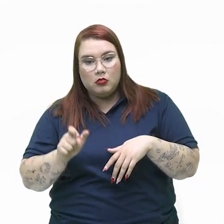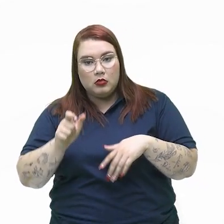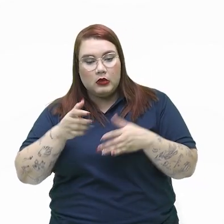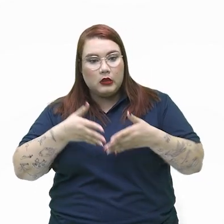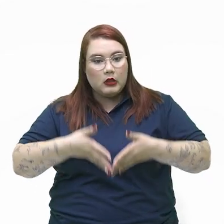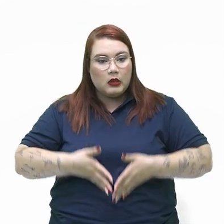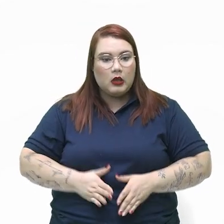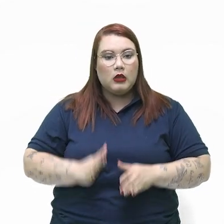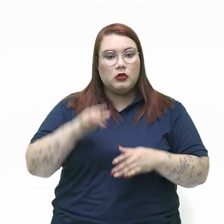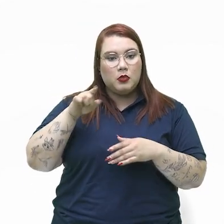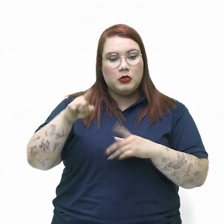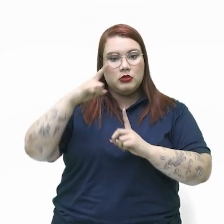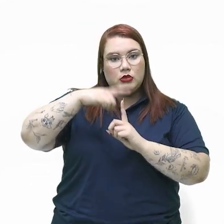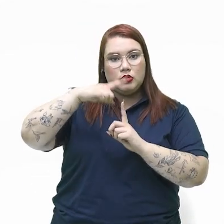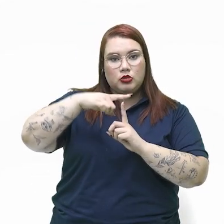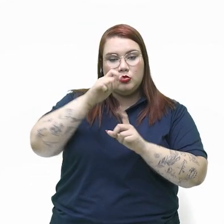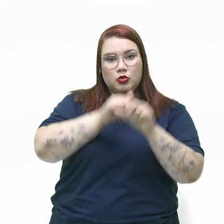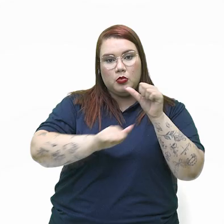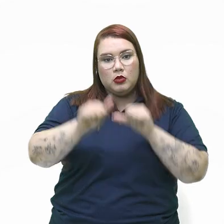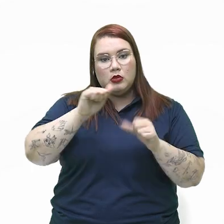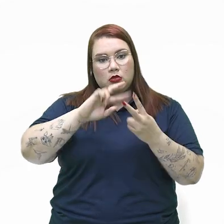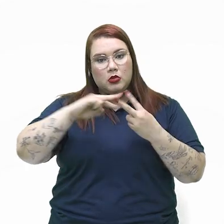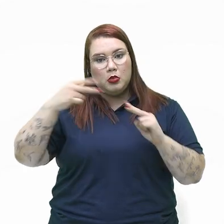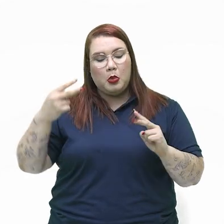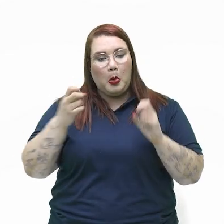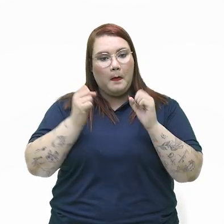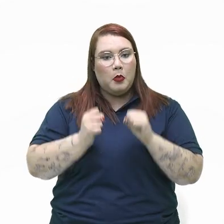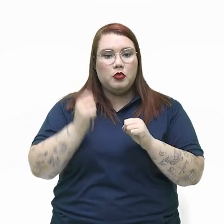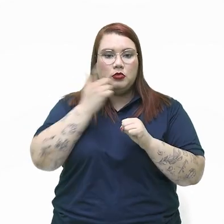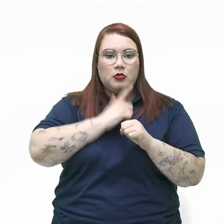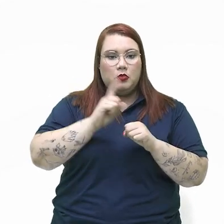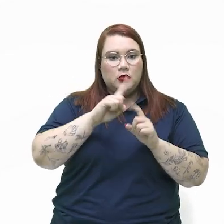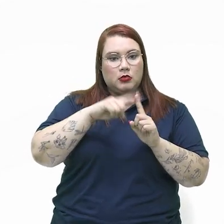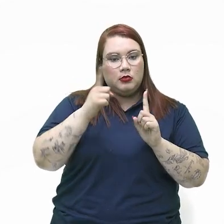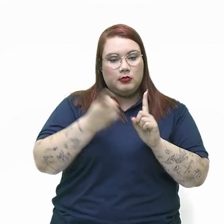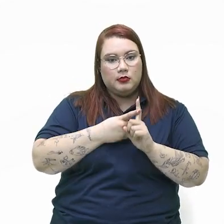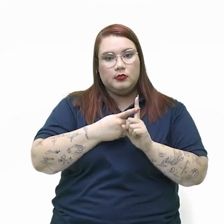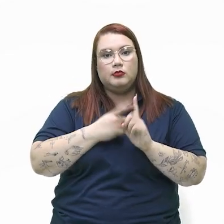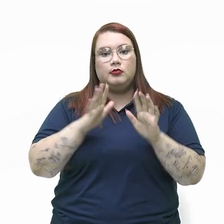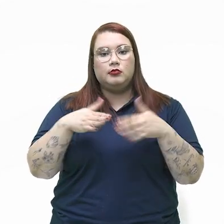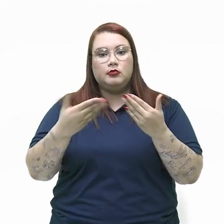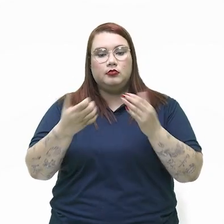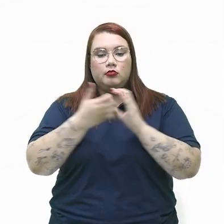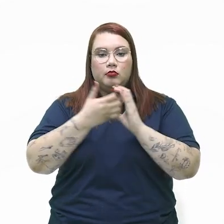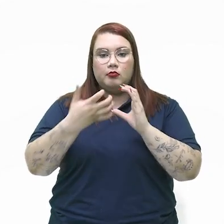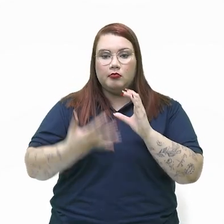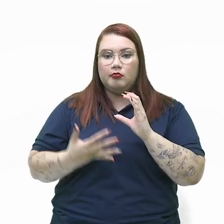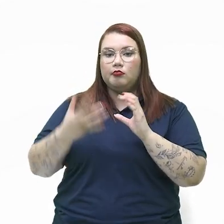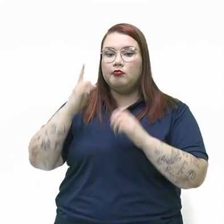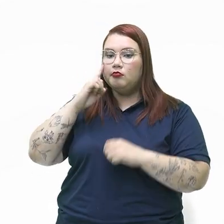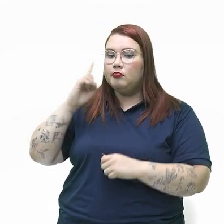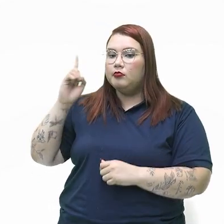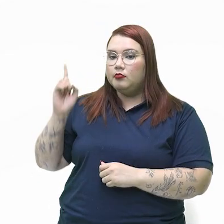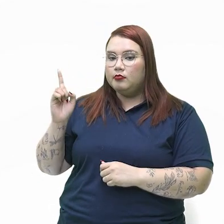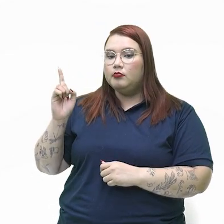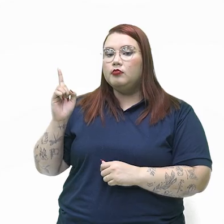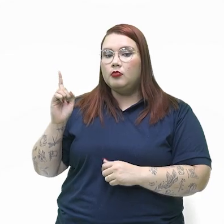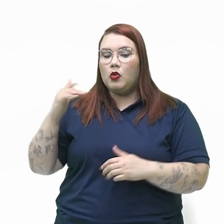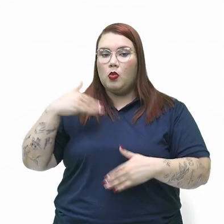com uma anomalia genética, ele pode não reproduzir. E aí está a característica morfológica, né,